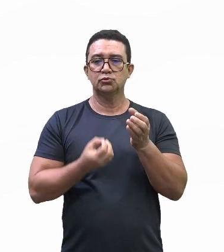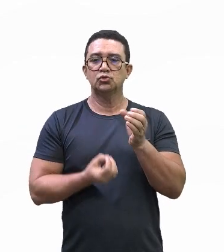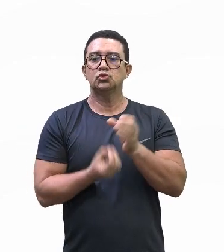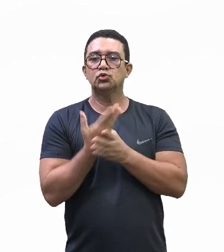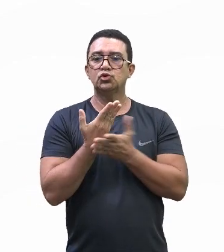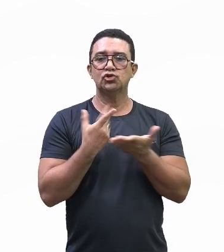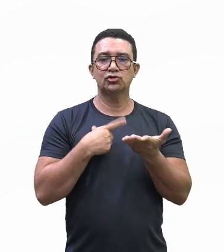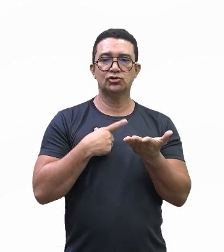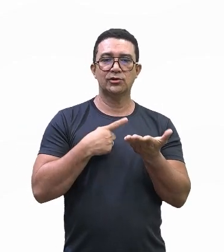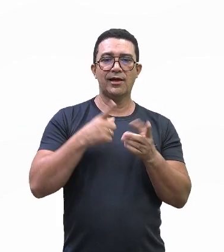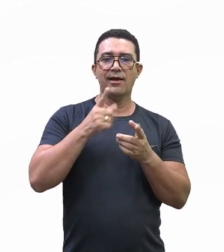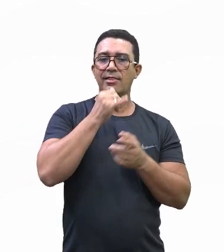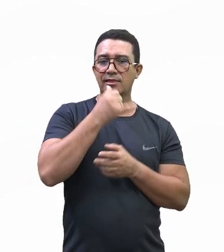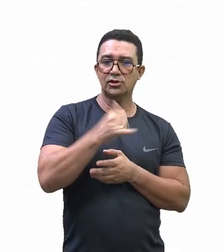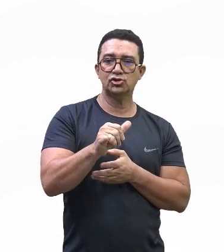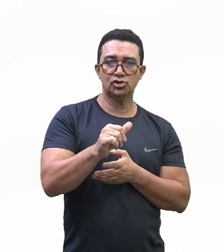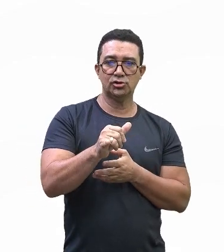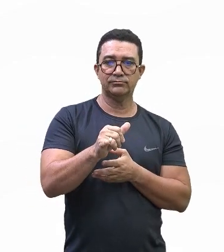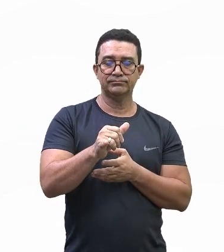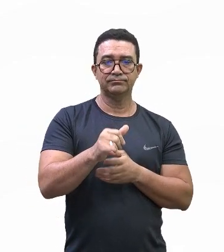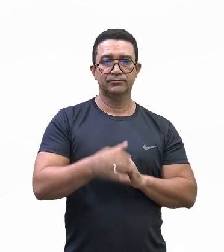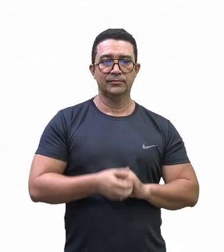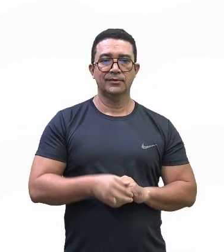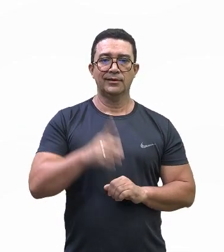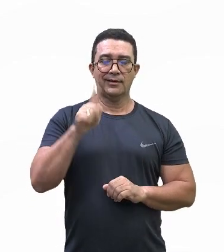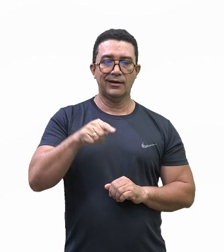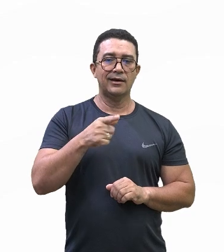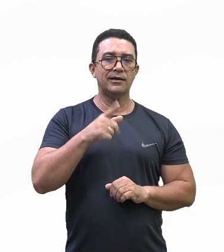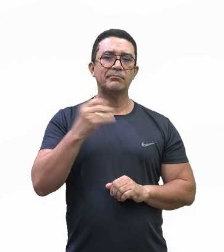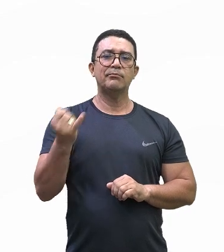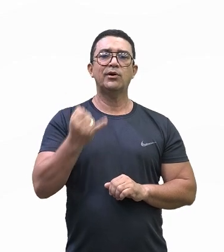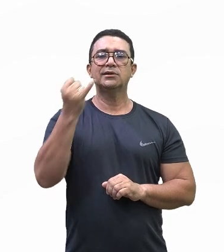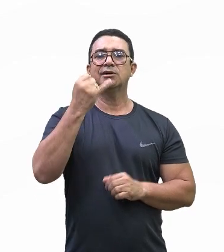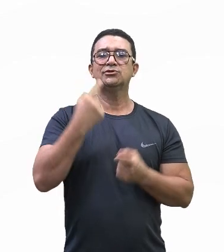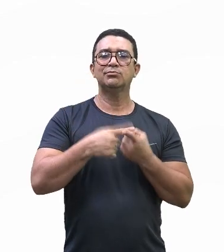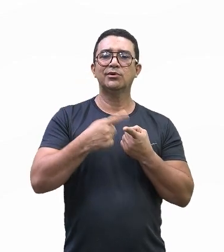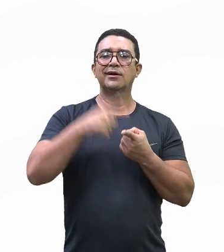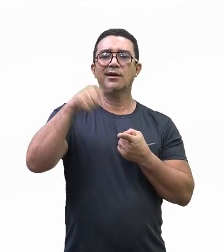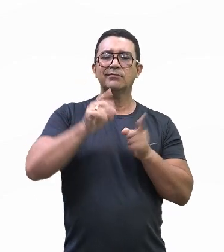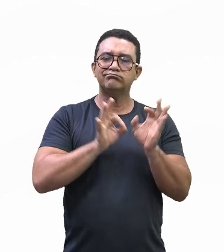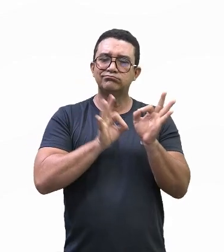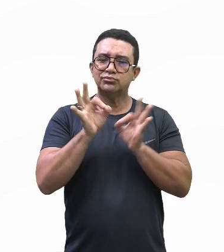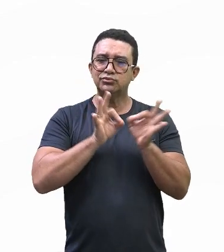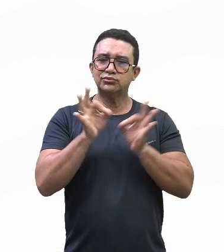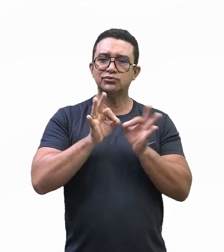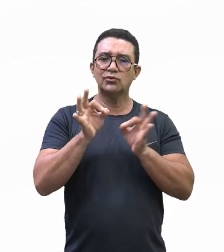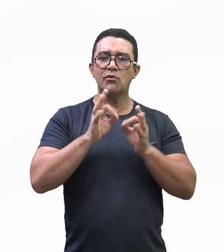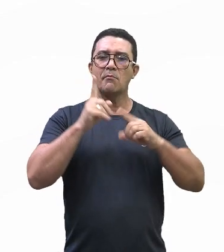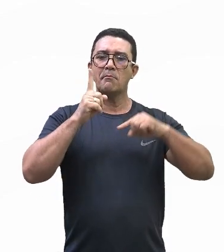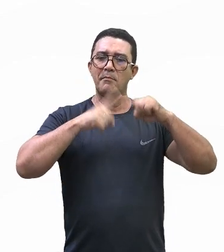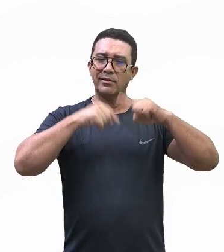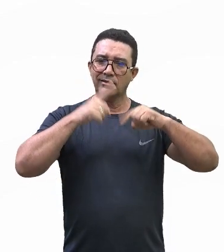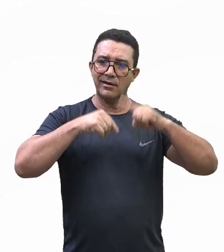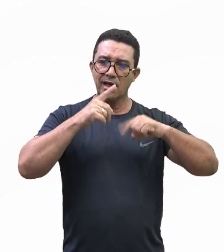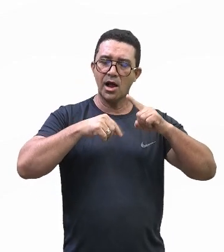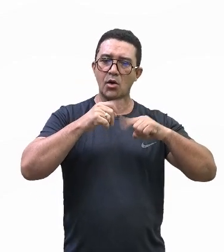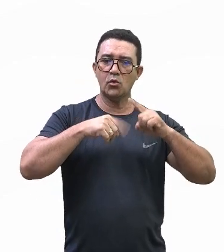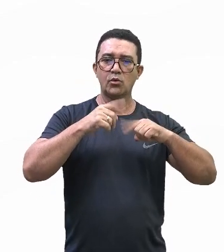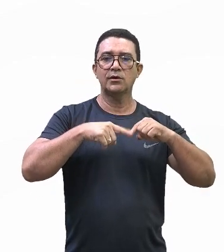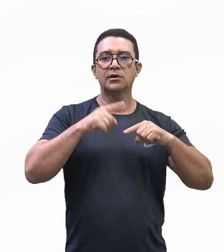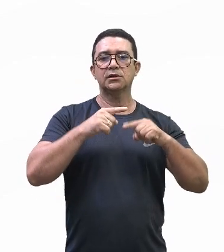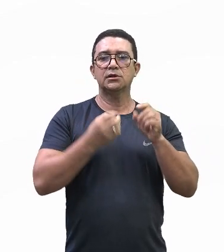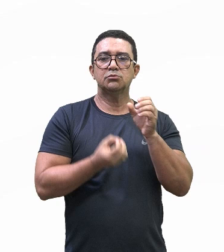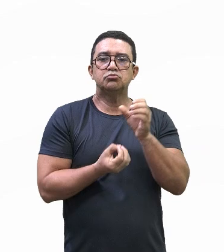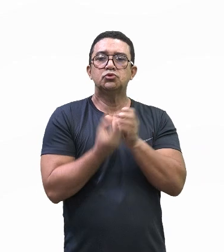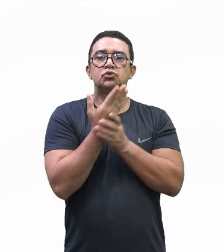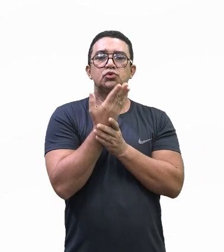de energia têm ganhado importância por serem preparados com recursos que se renovam de